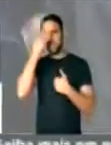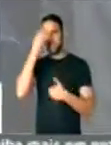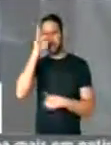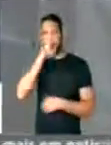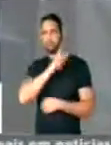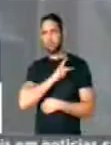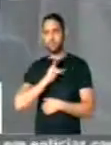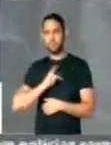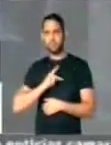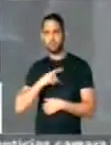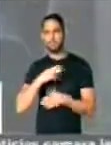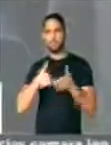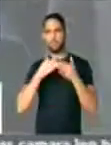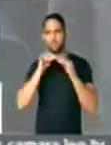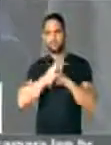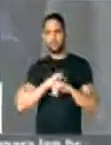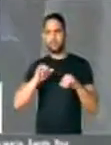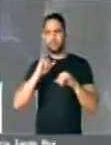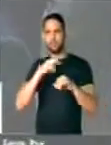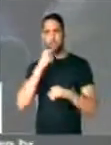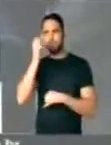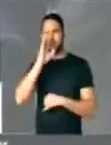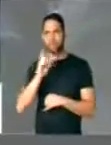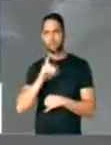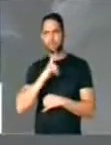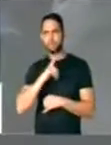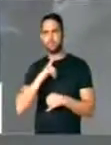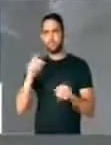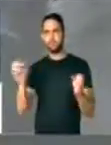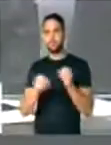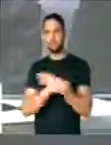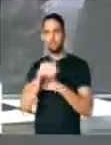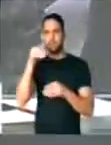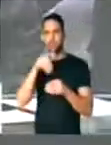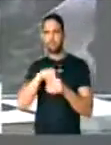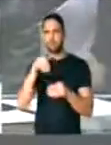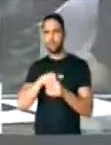obrigado, senhor presidente. E eu peço a divulgação na votação. Está encerrada a votação. Senhor presidente.